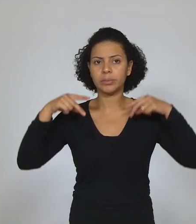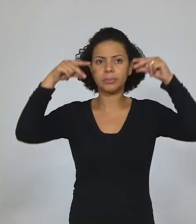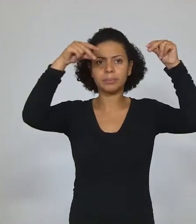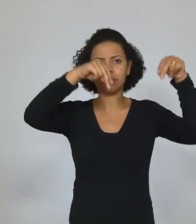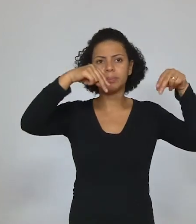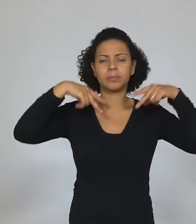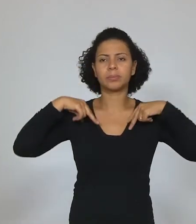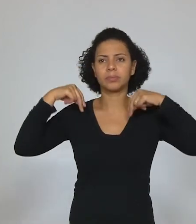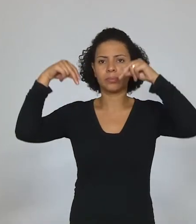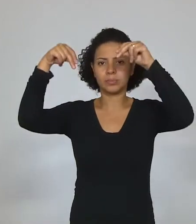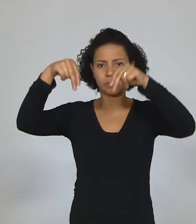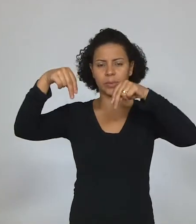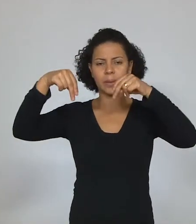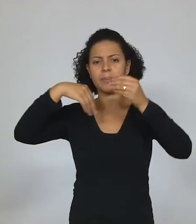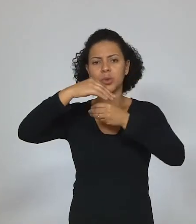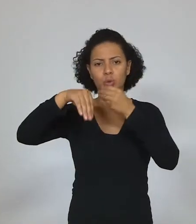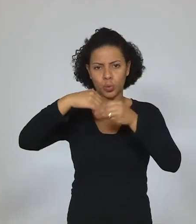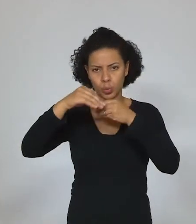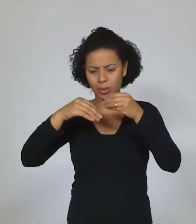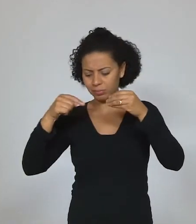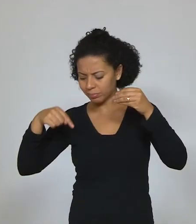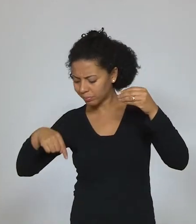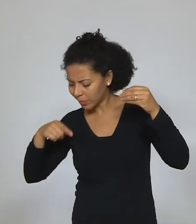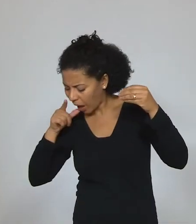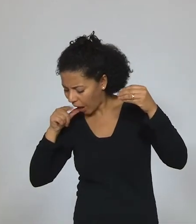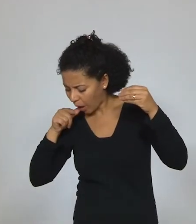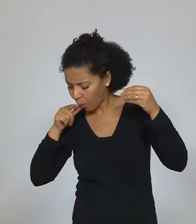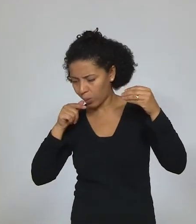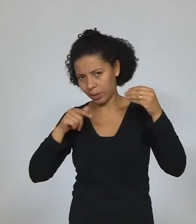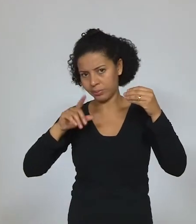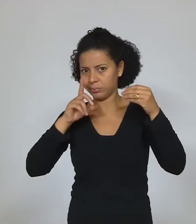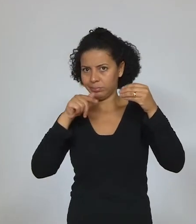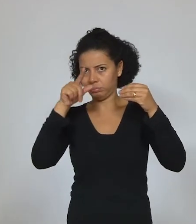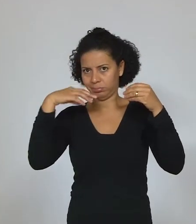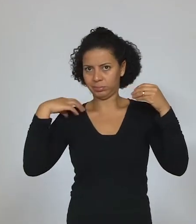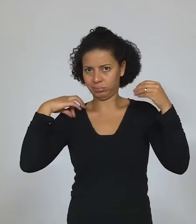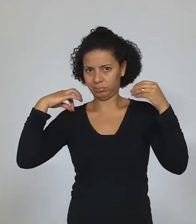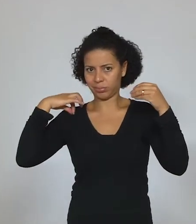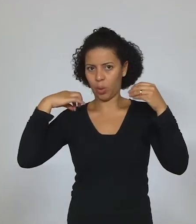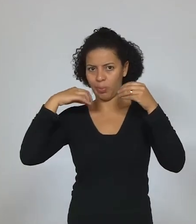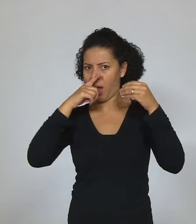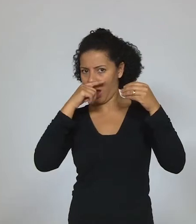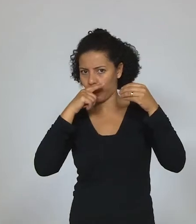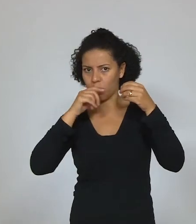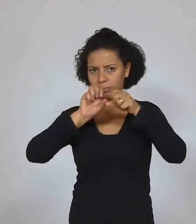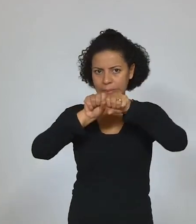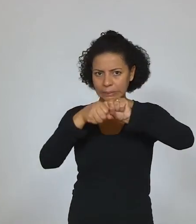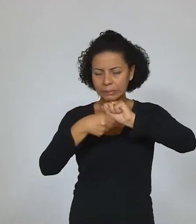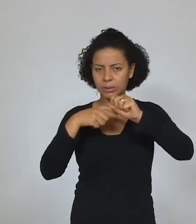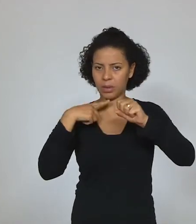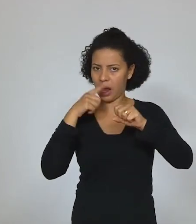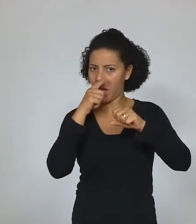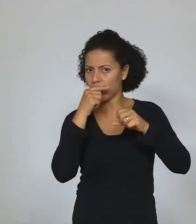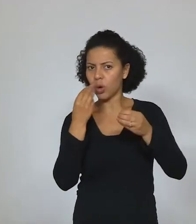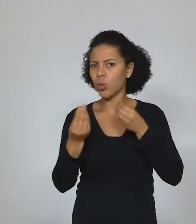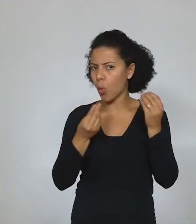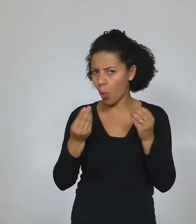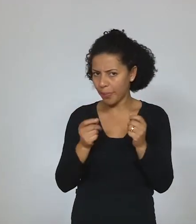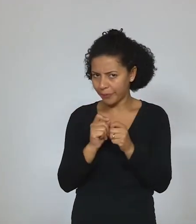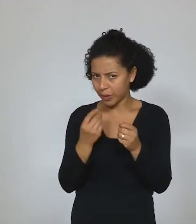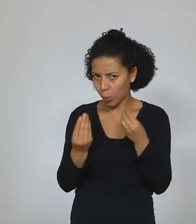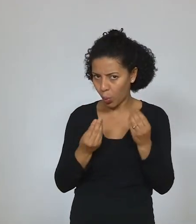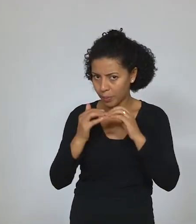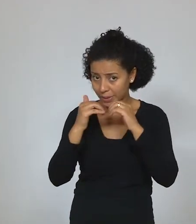Você tem interesse ou não na água que está ali na roupa? Certamente que não. Então, um método simples de evaporação de deixar a